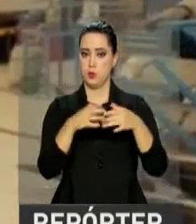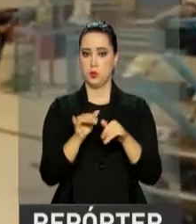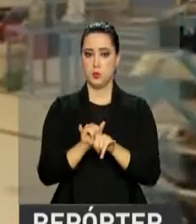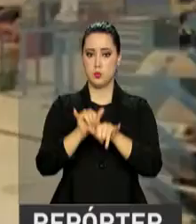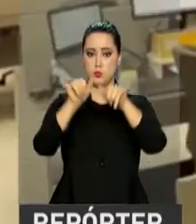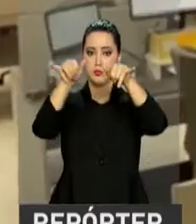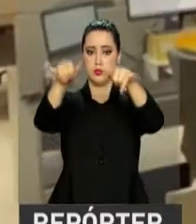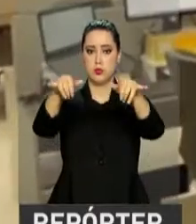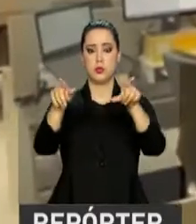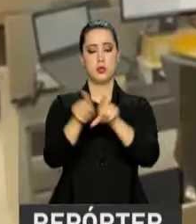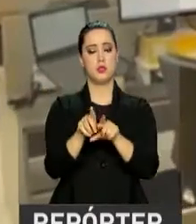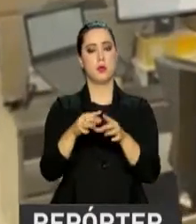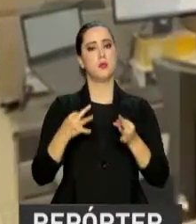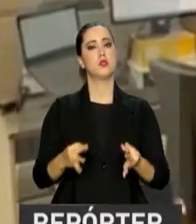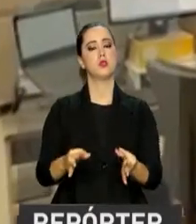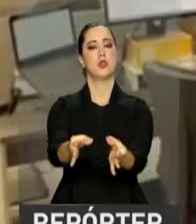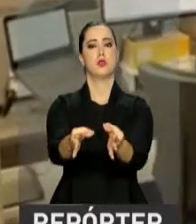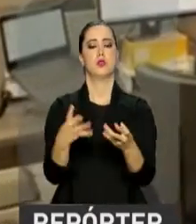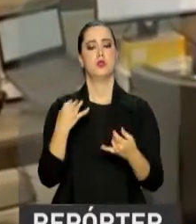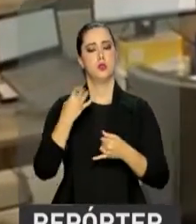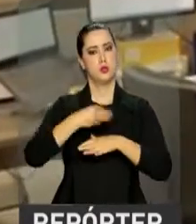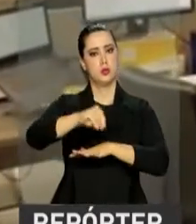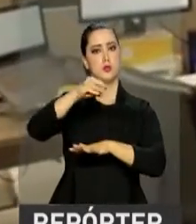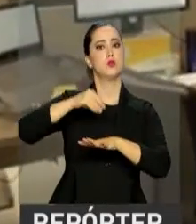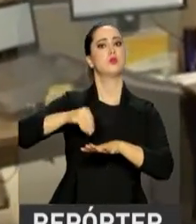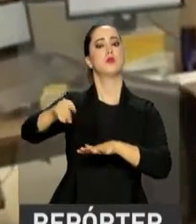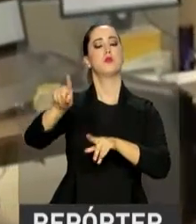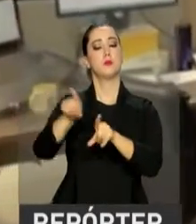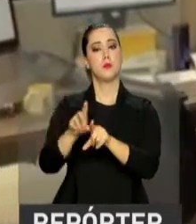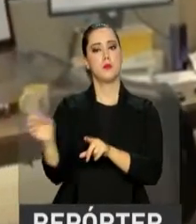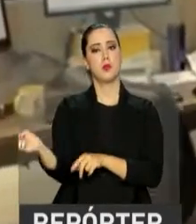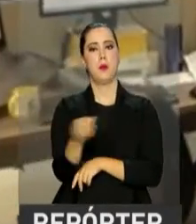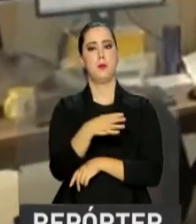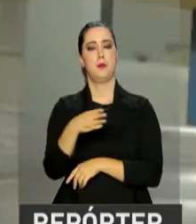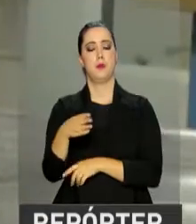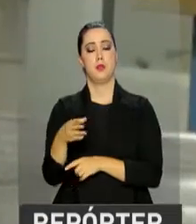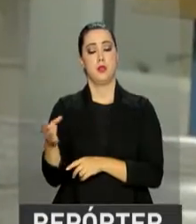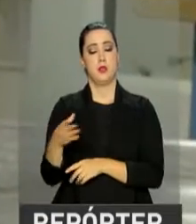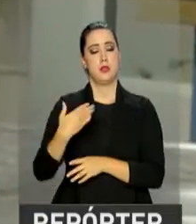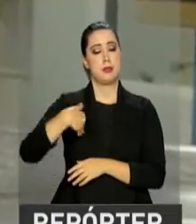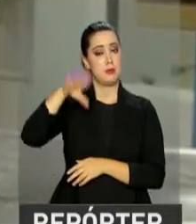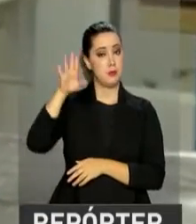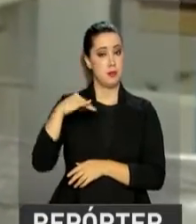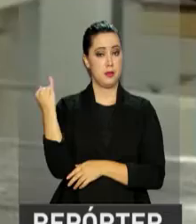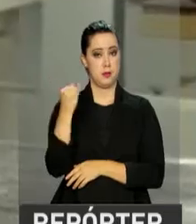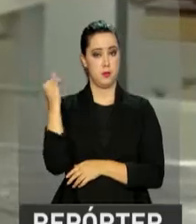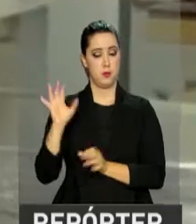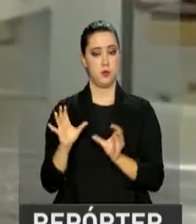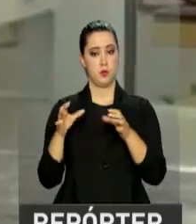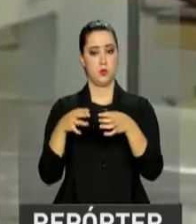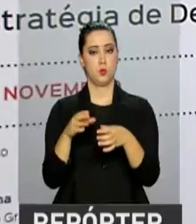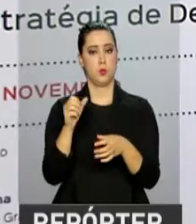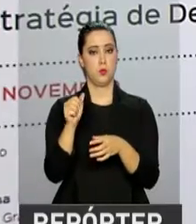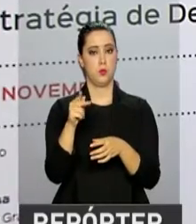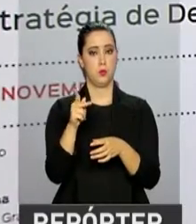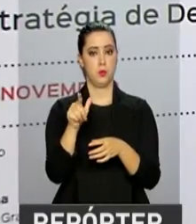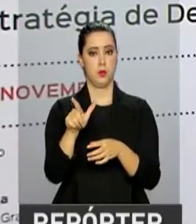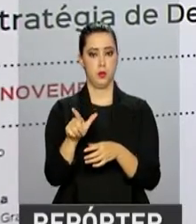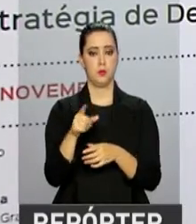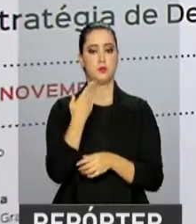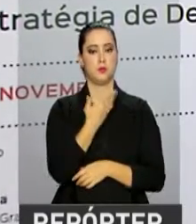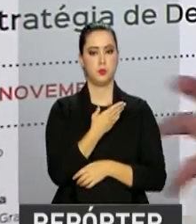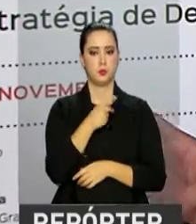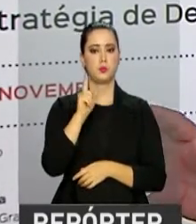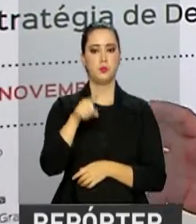e de tecnologia da informação estão entre as mais representativas entre os a pl os brasileiros marcelo